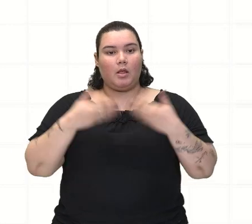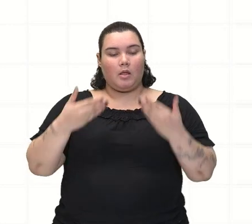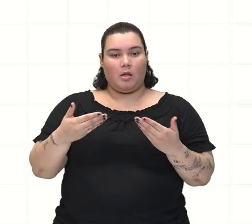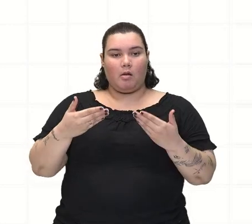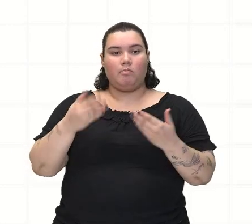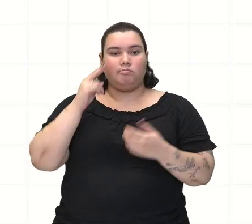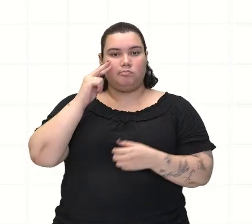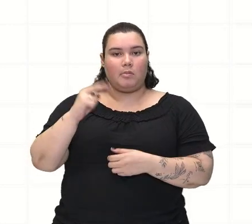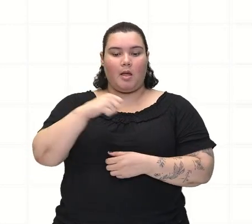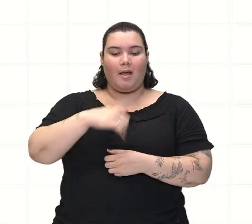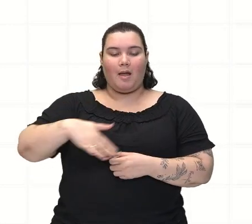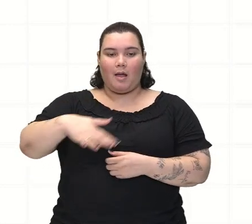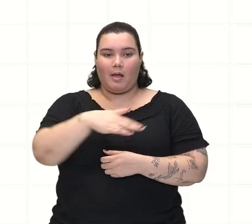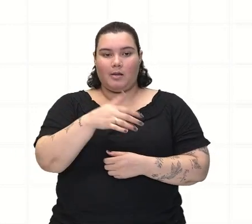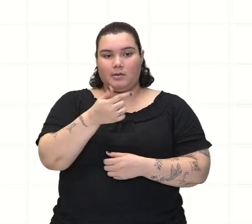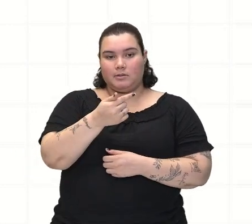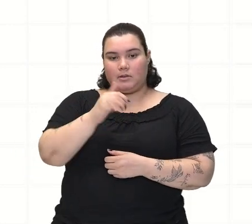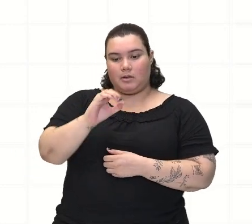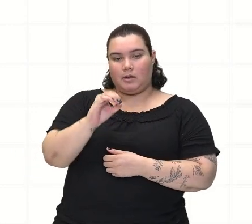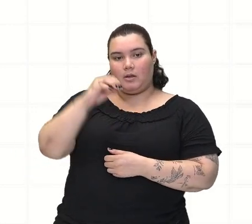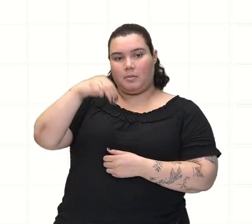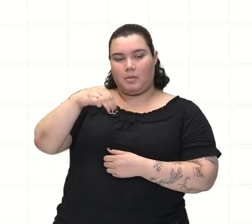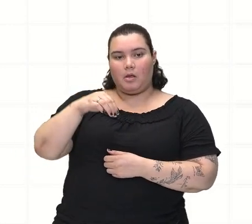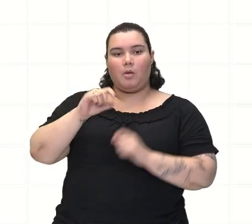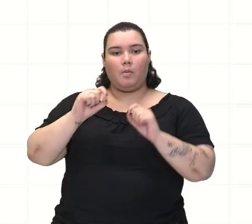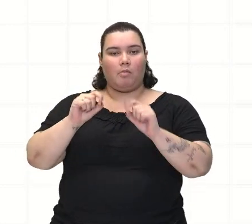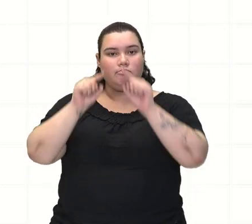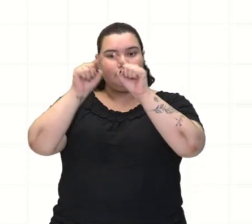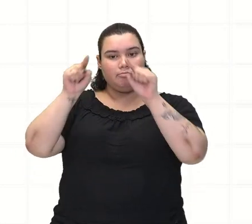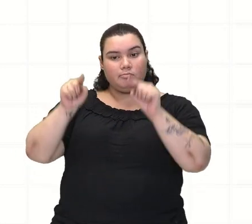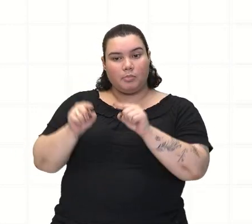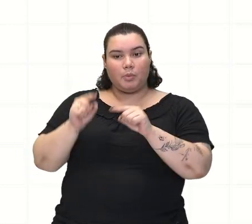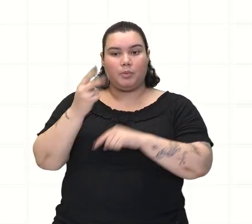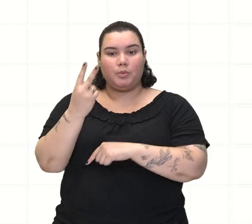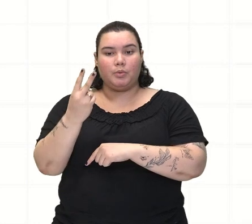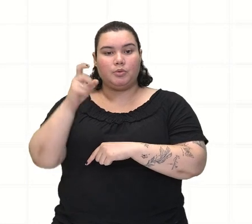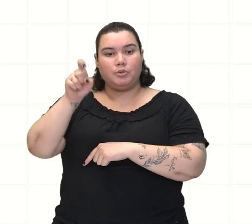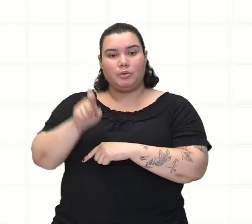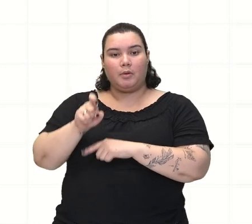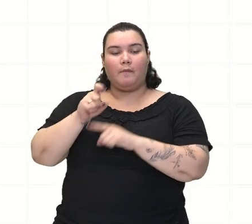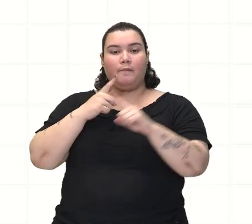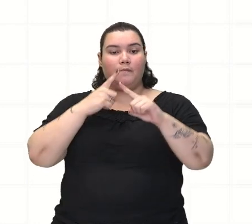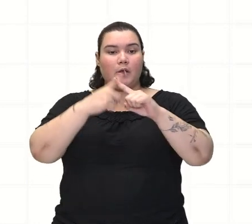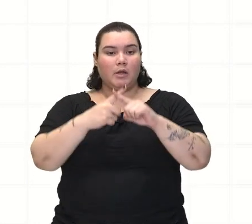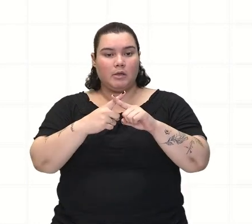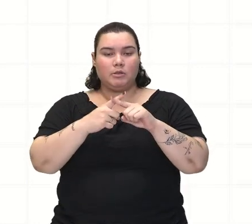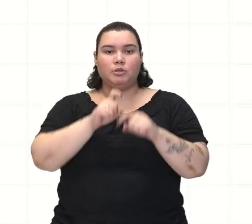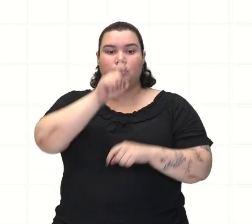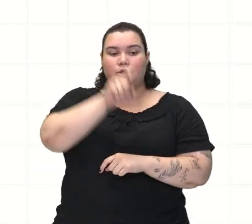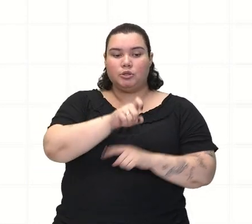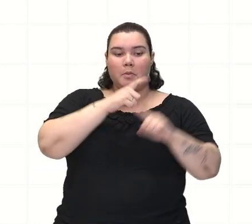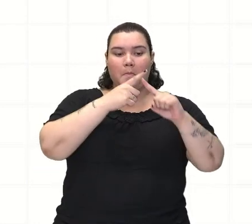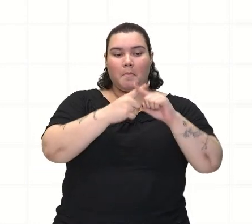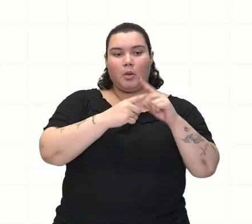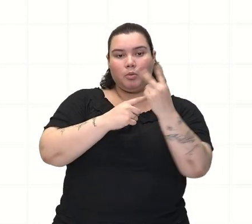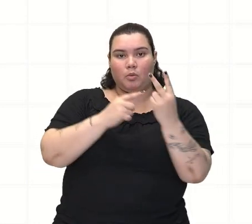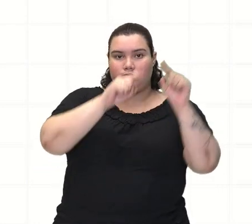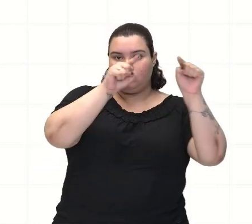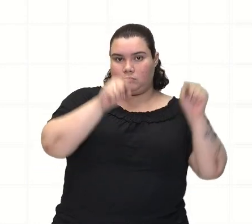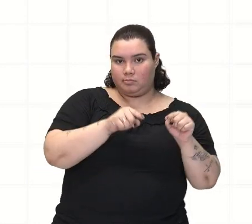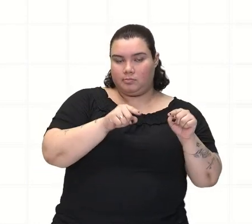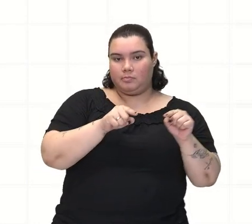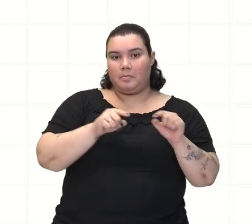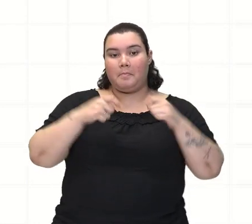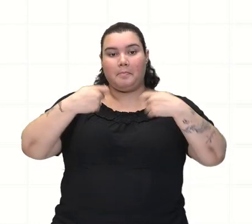70 metros quadrados, é igual a 2x vezes x mais 2. E aí eu tenho que fazer